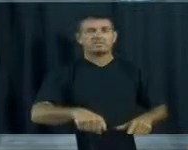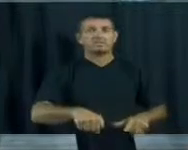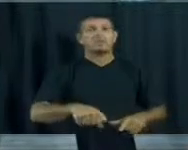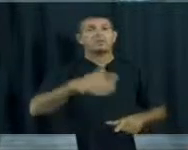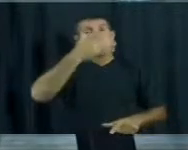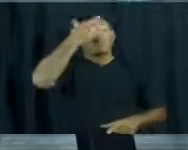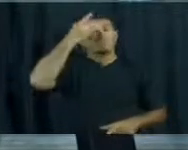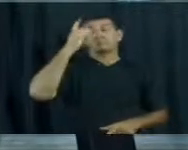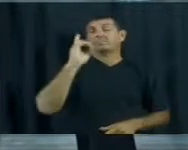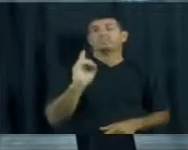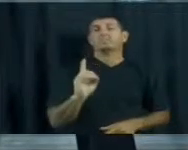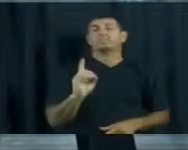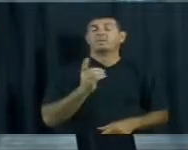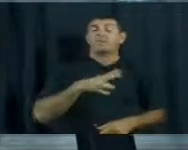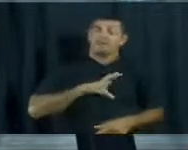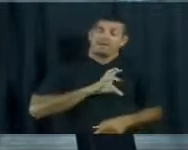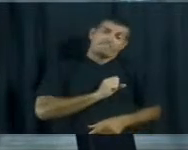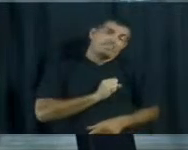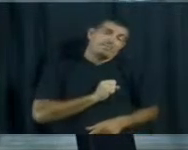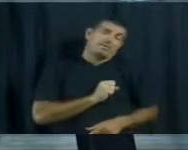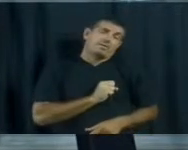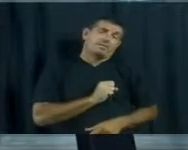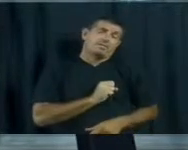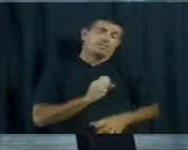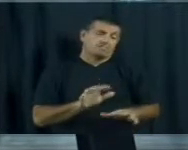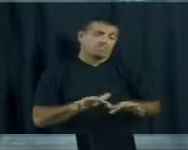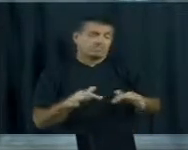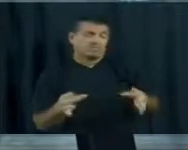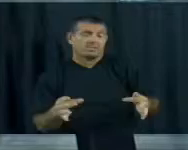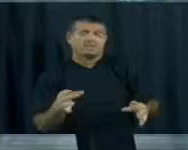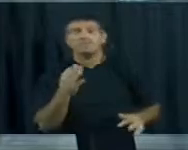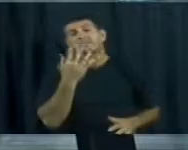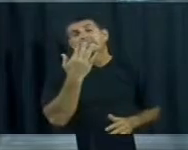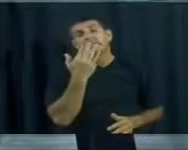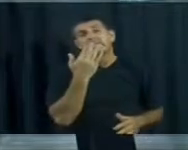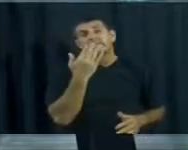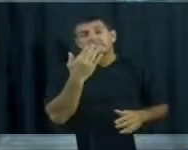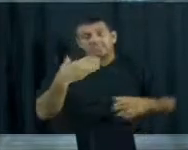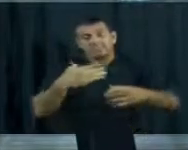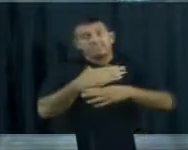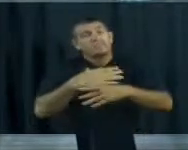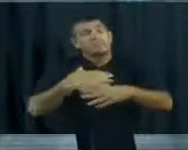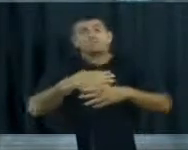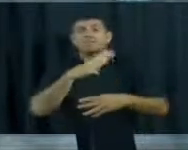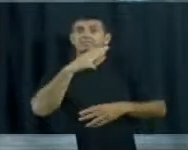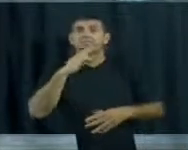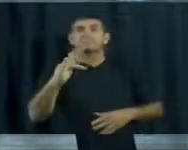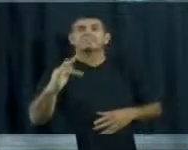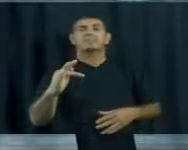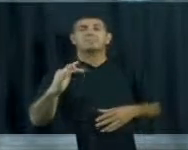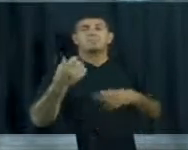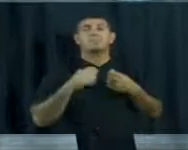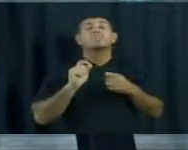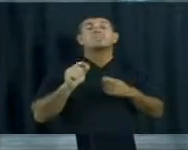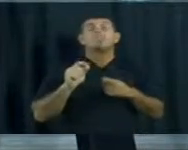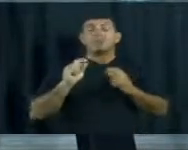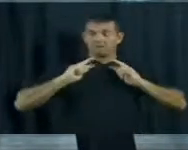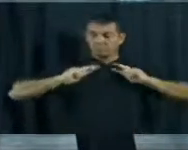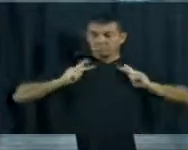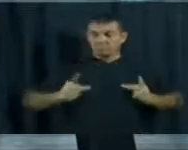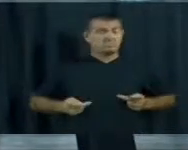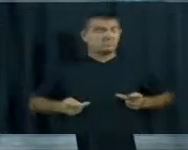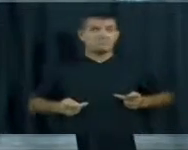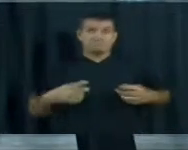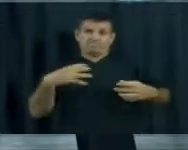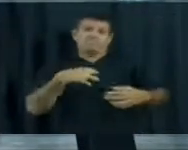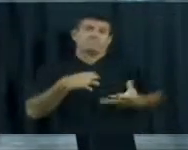com deficiência, ela ama também uma coisa simples, que é o carnaval da cidade. Uma coisa simples, ela precisa ser humano, né?